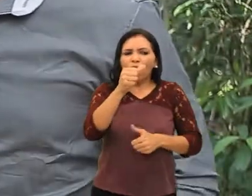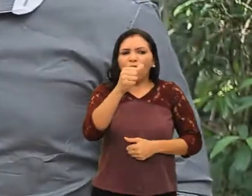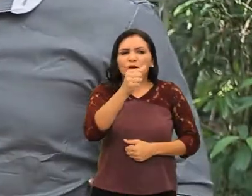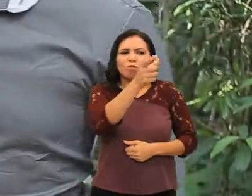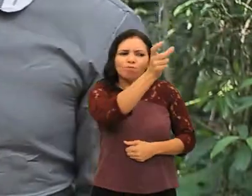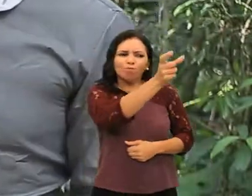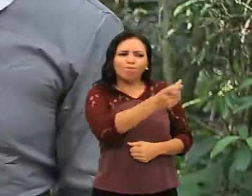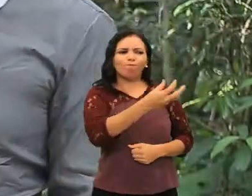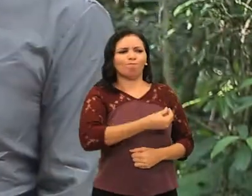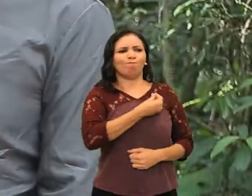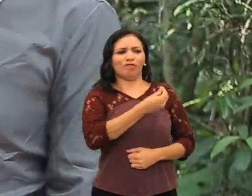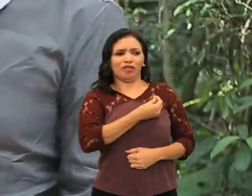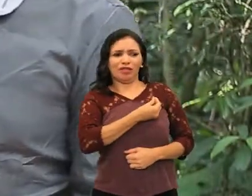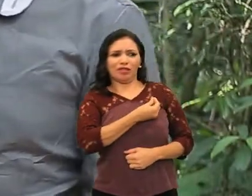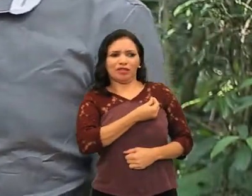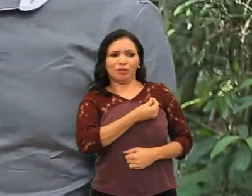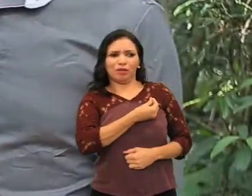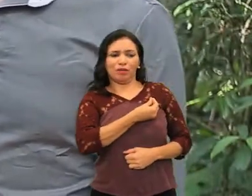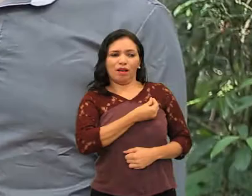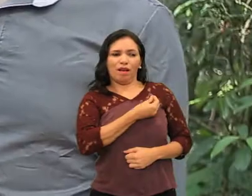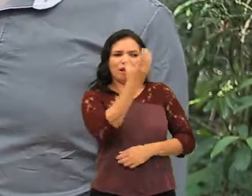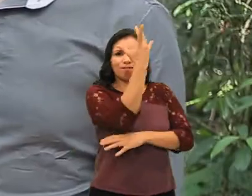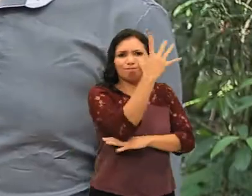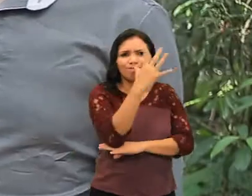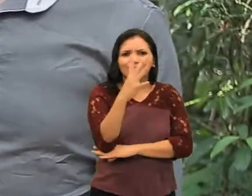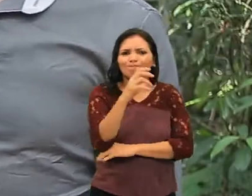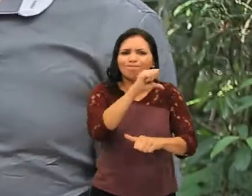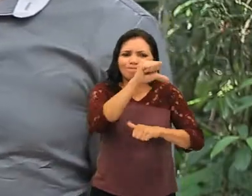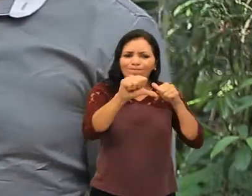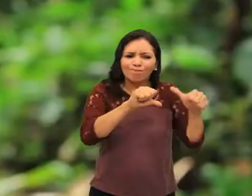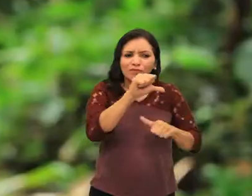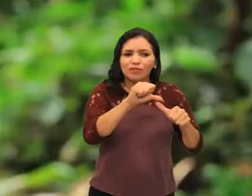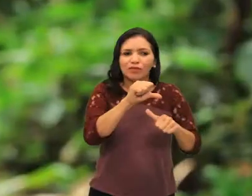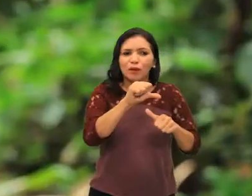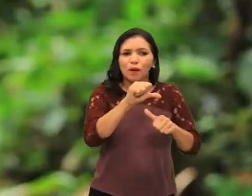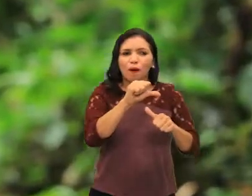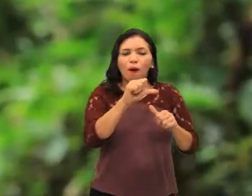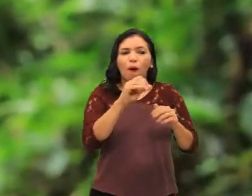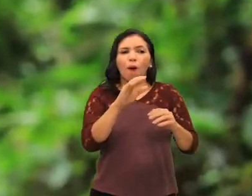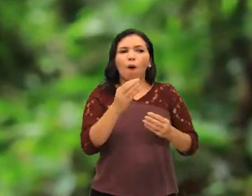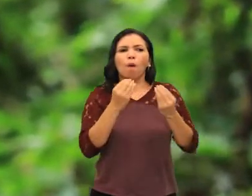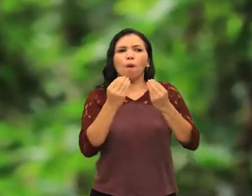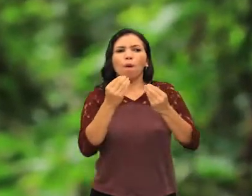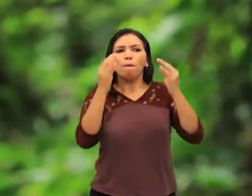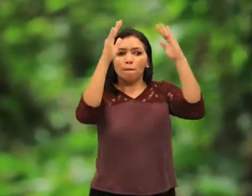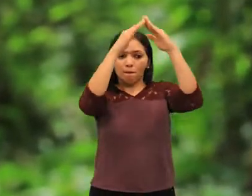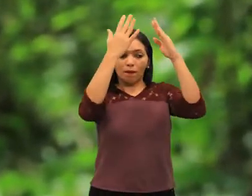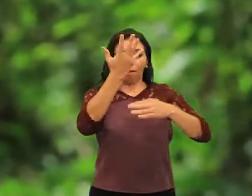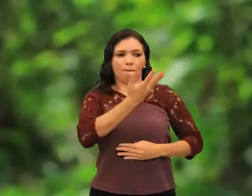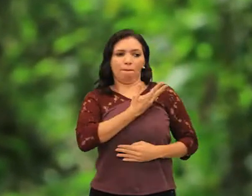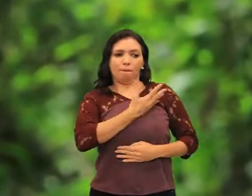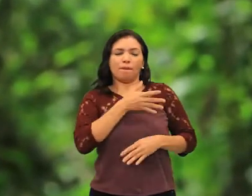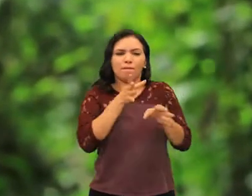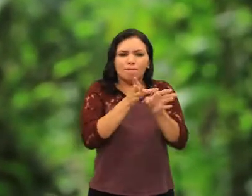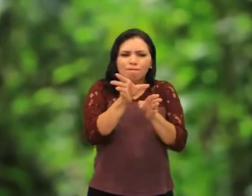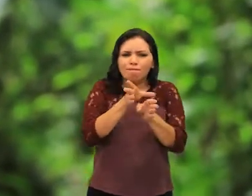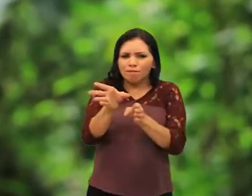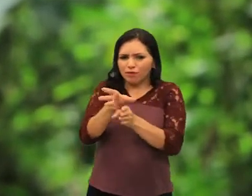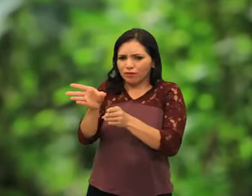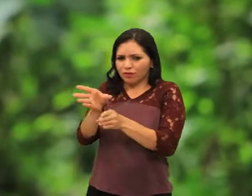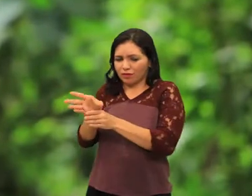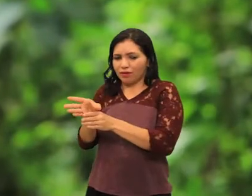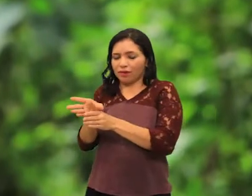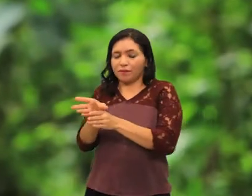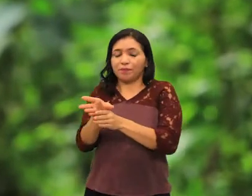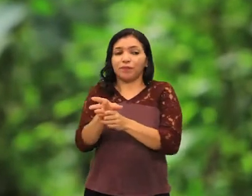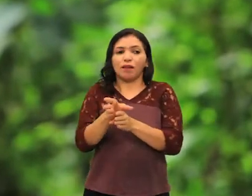cita muito bem, por sinal, na encíclica Laudato Si. Esse documento, essa carta papal, né, ela traz essa